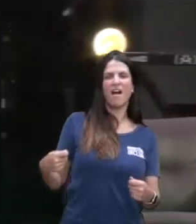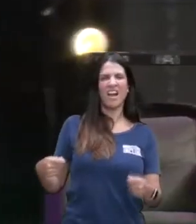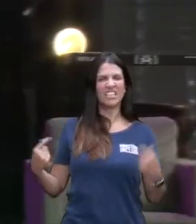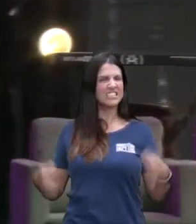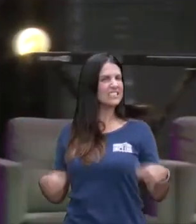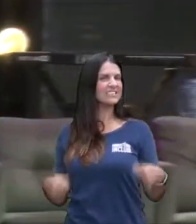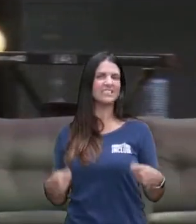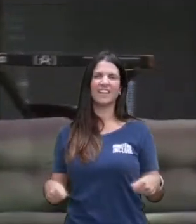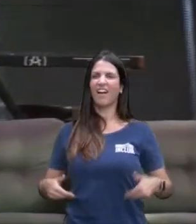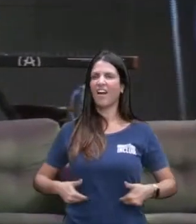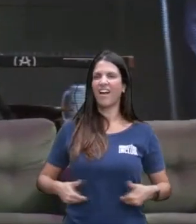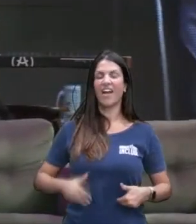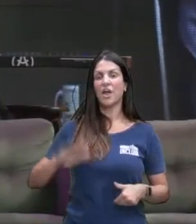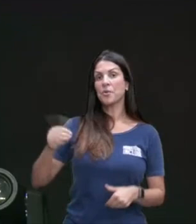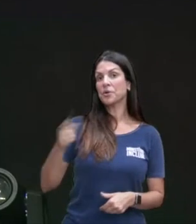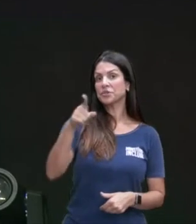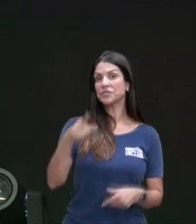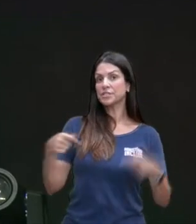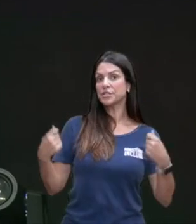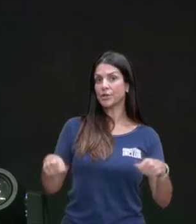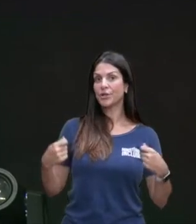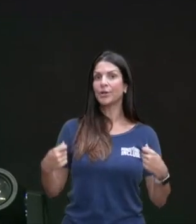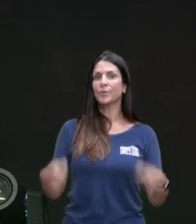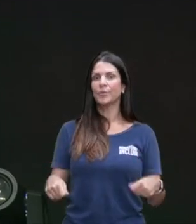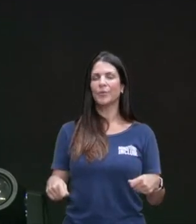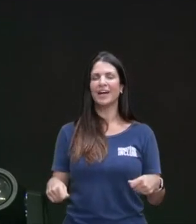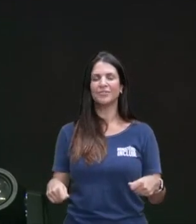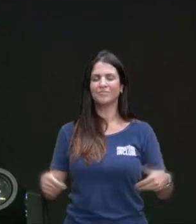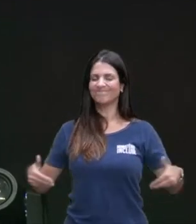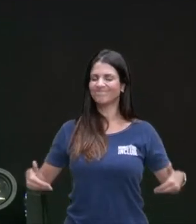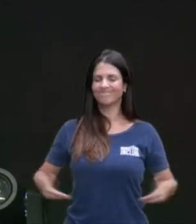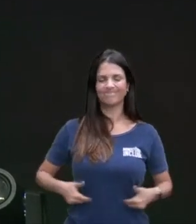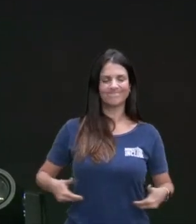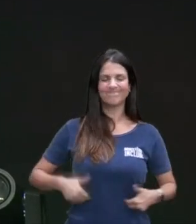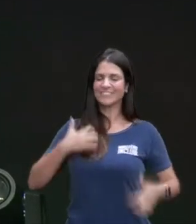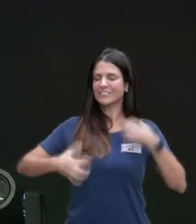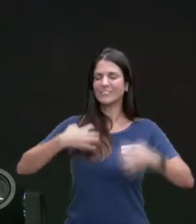você tá muito necessitado você se vende Por qualquer preço